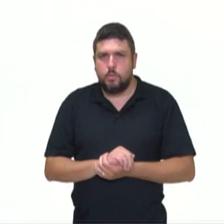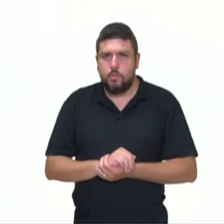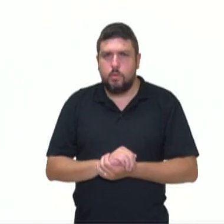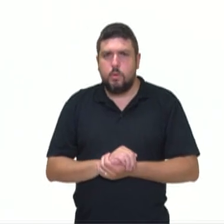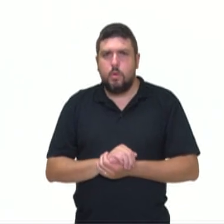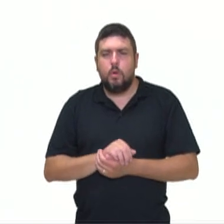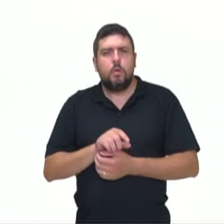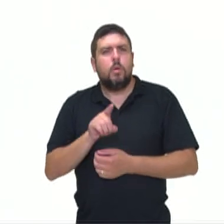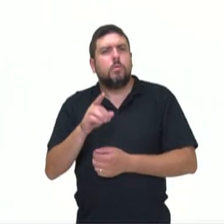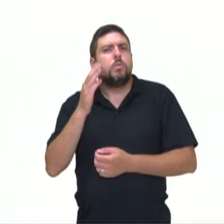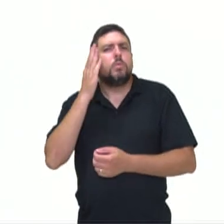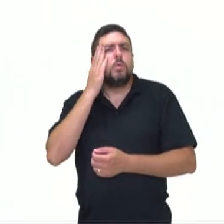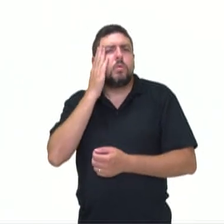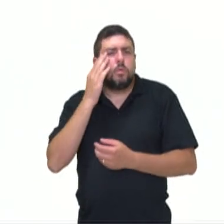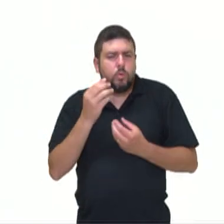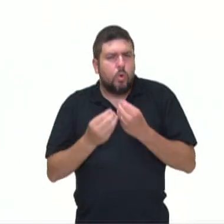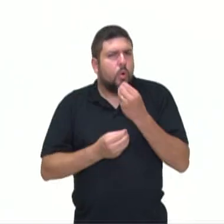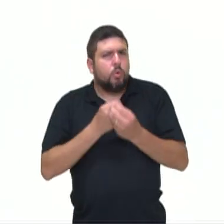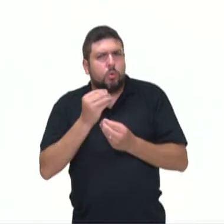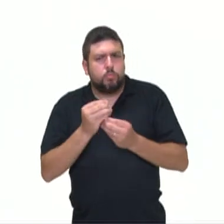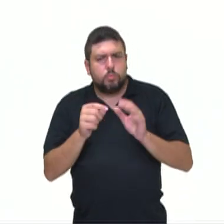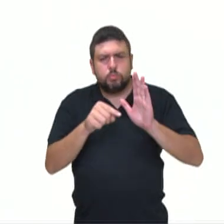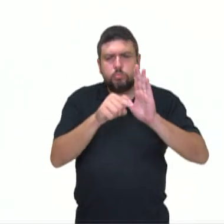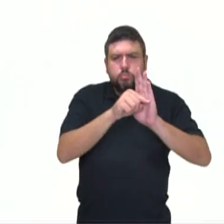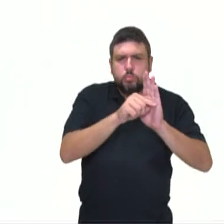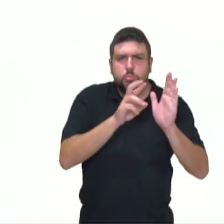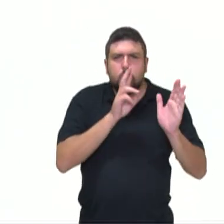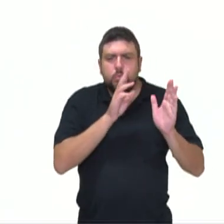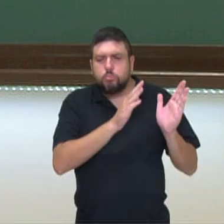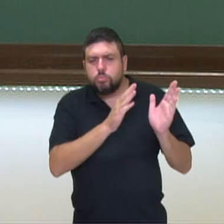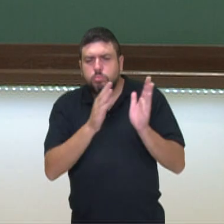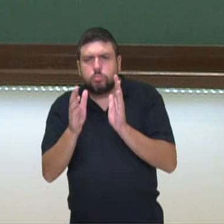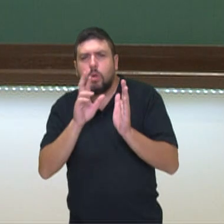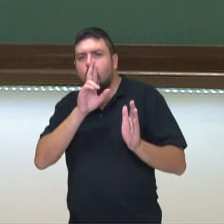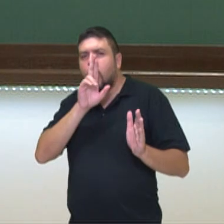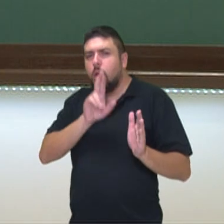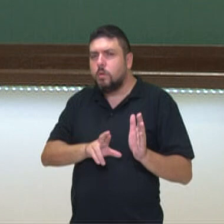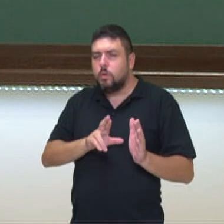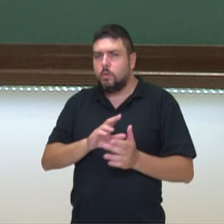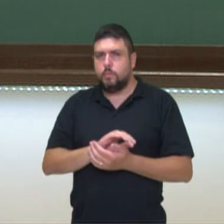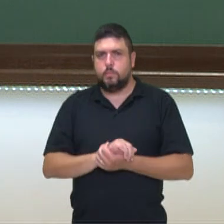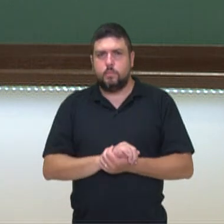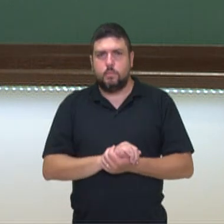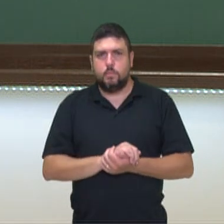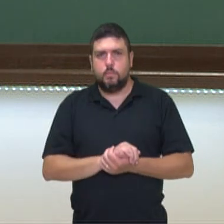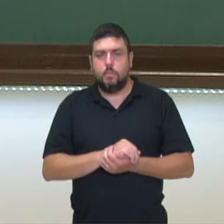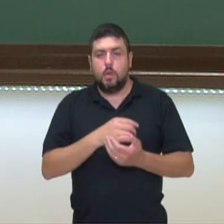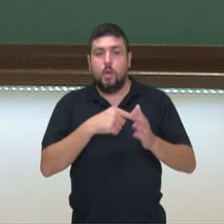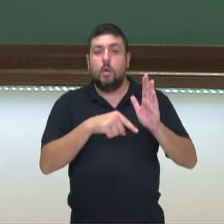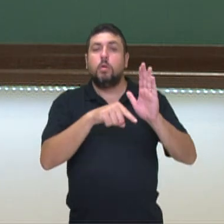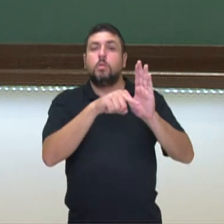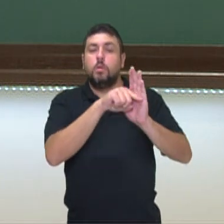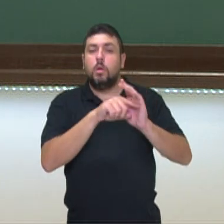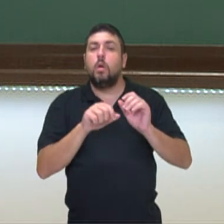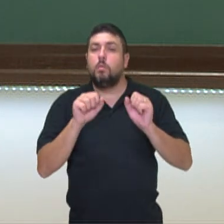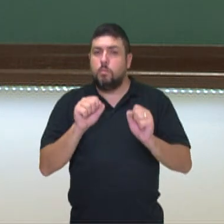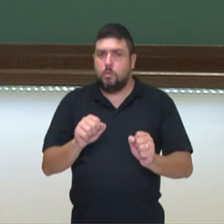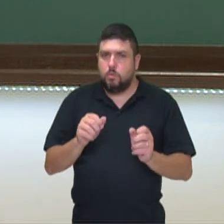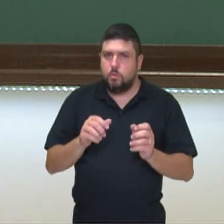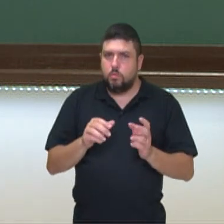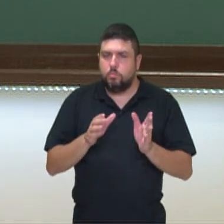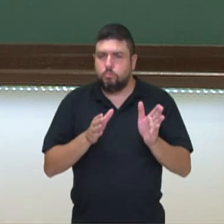processos que podemos utilizar para resolver uma subtração? Bom, a subtração ela pode ser resolvida de duas formas